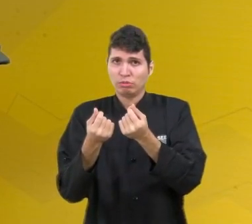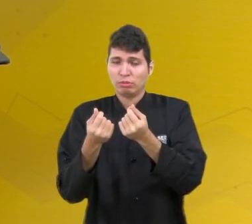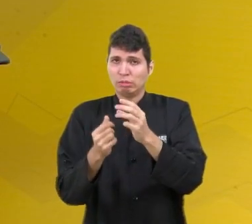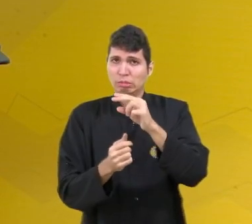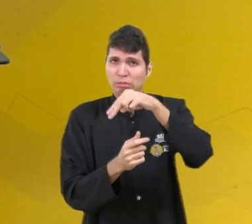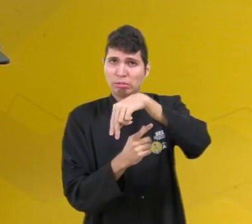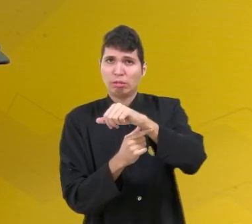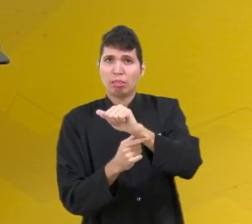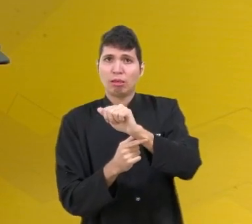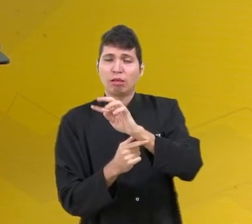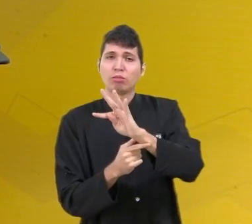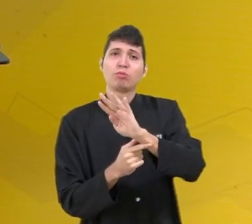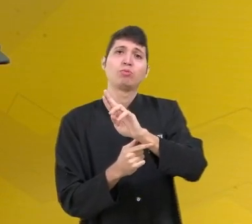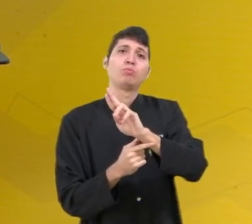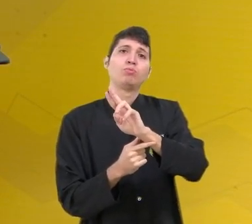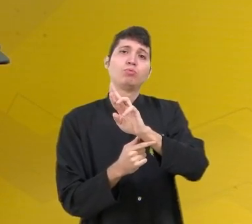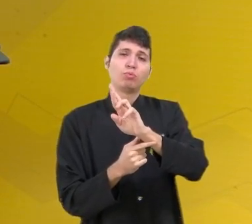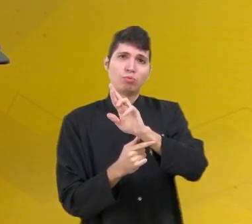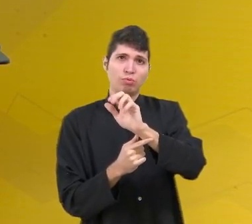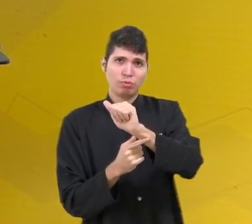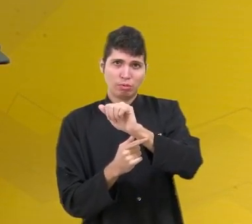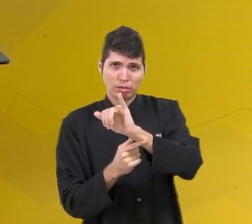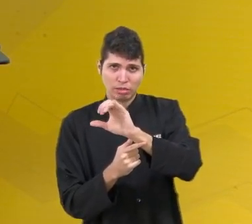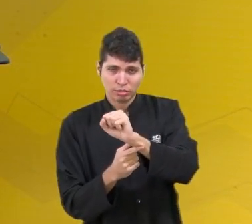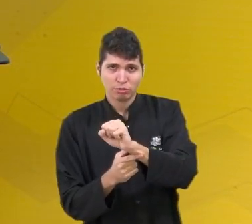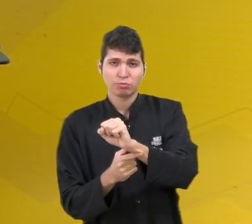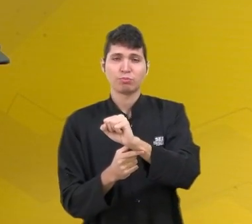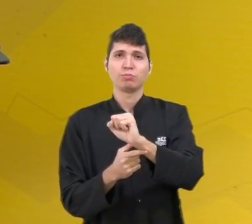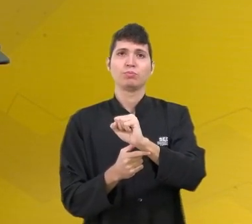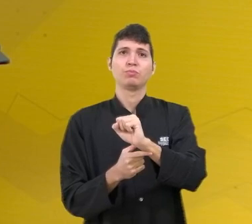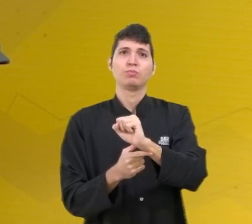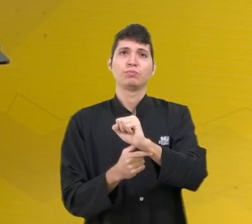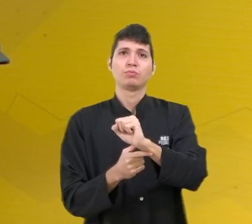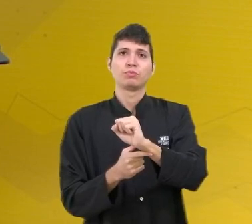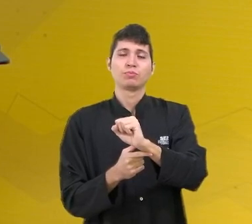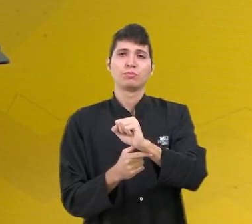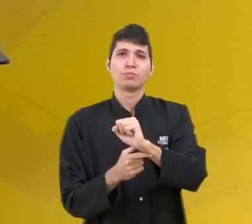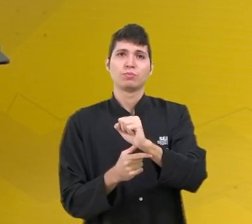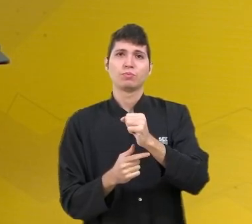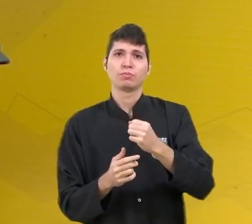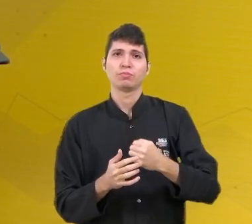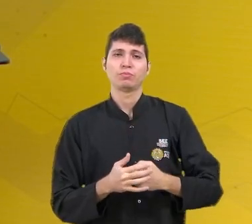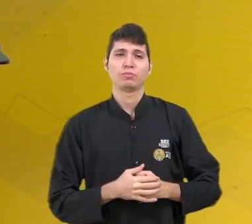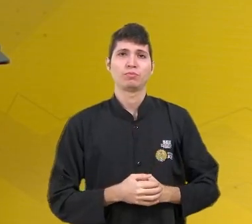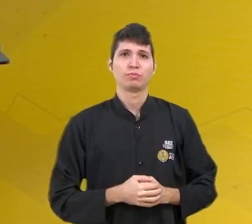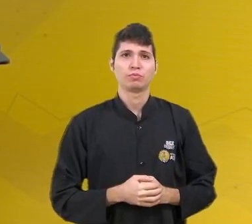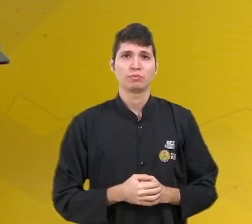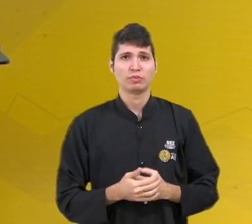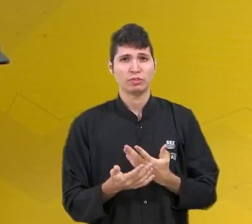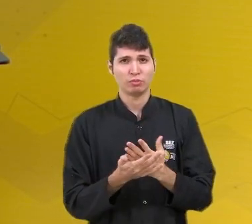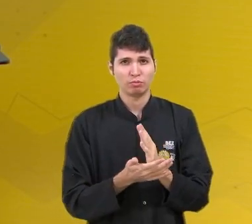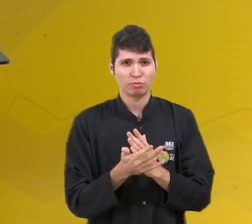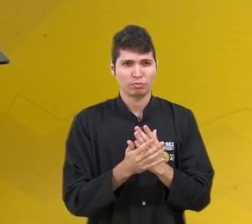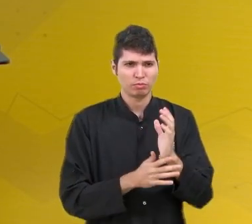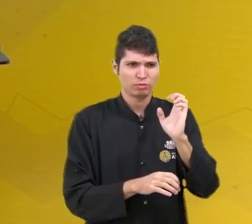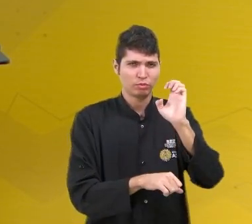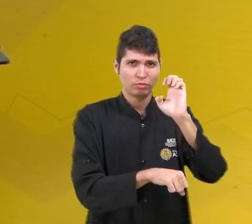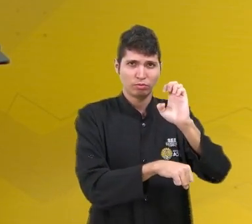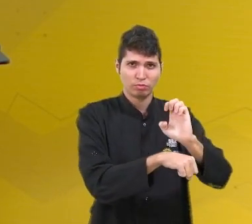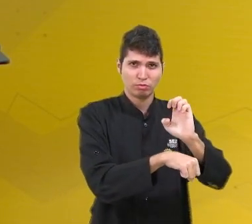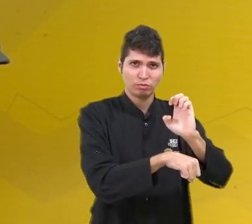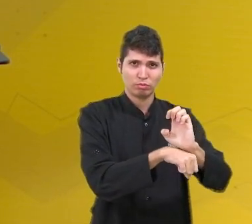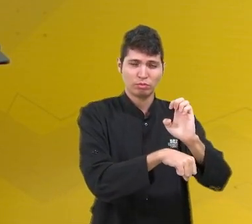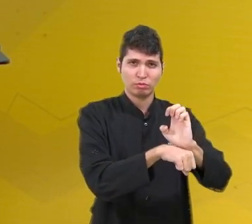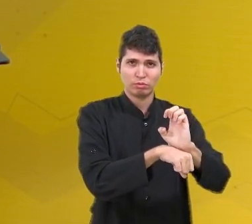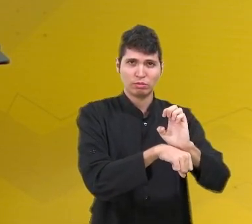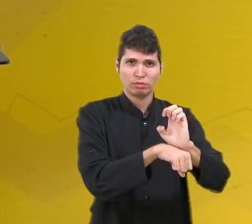naturais. Então, se você perceber, ela não respeita os limites dos territórios, dos estados, tá? Então, tem parte do estado que pode estar em uma